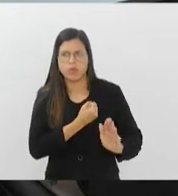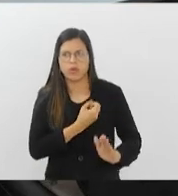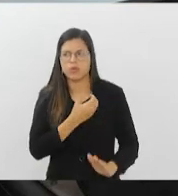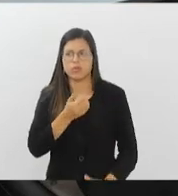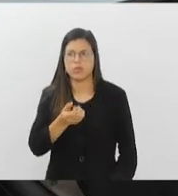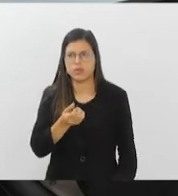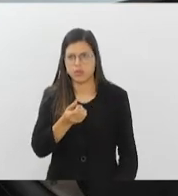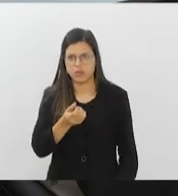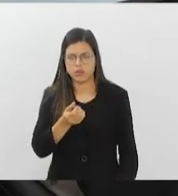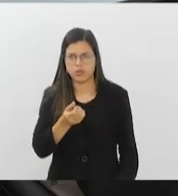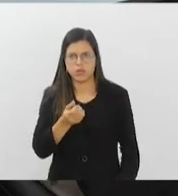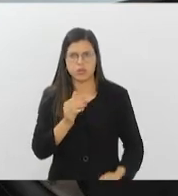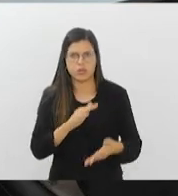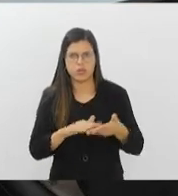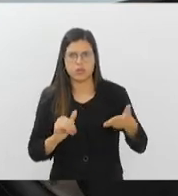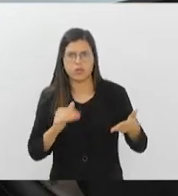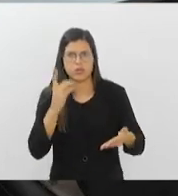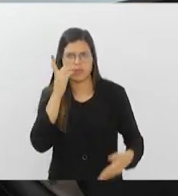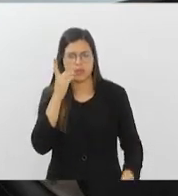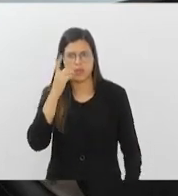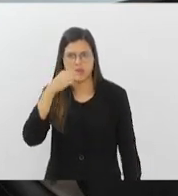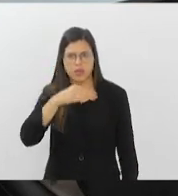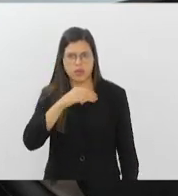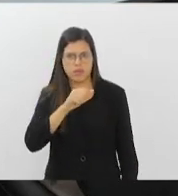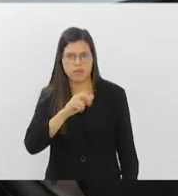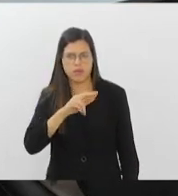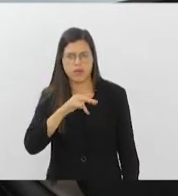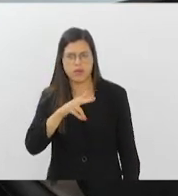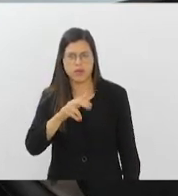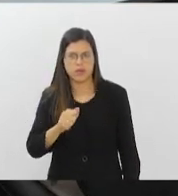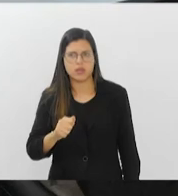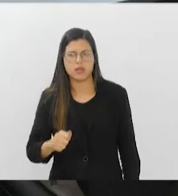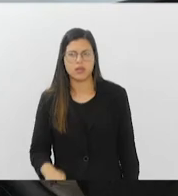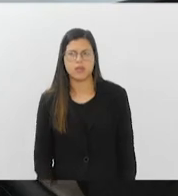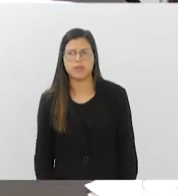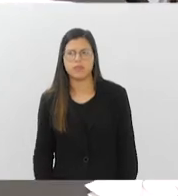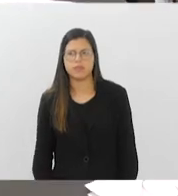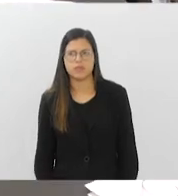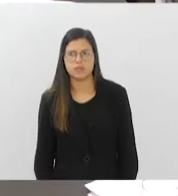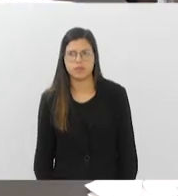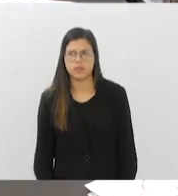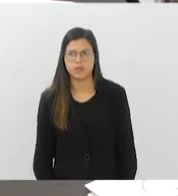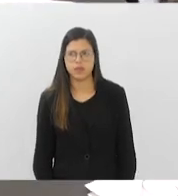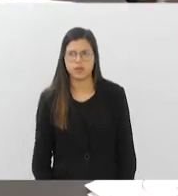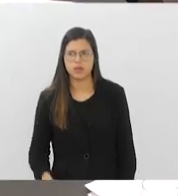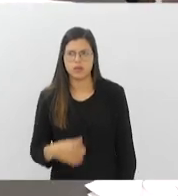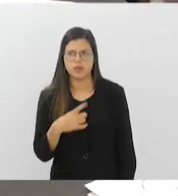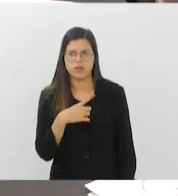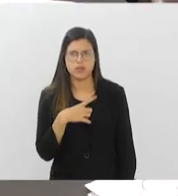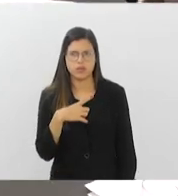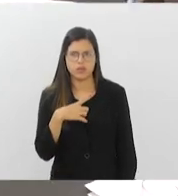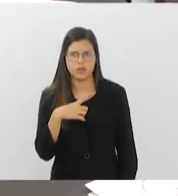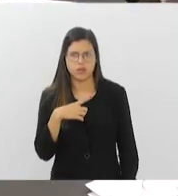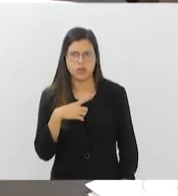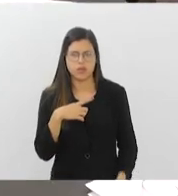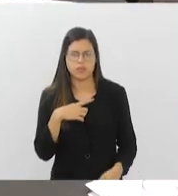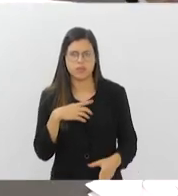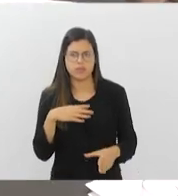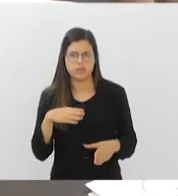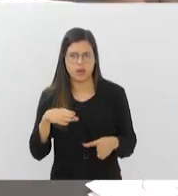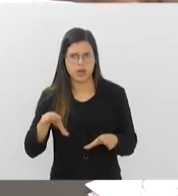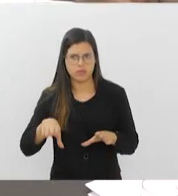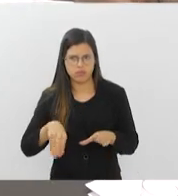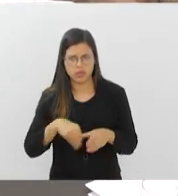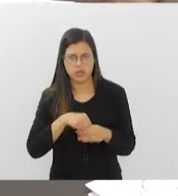retirou, da deputada Marina, tem, a senhora deu pela constitucionalidade, tem pela anexação a um